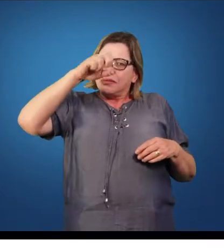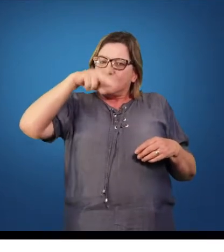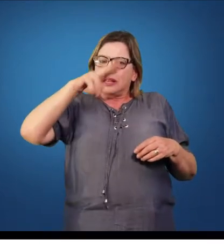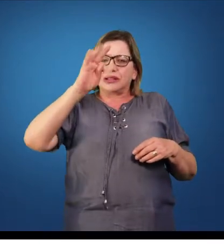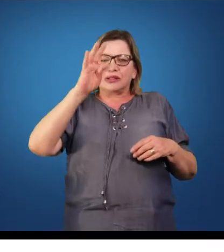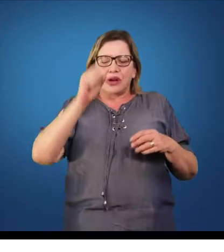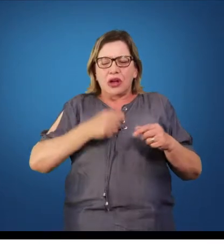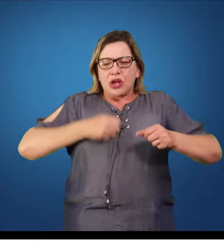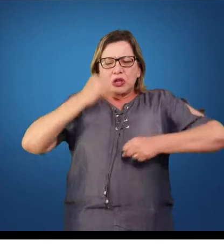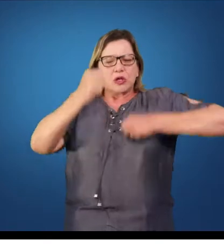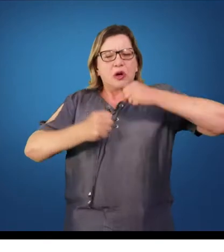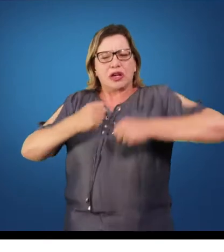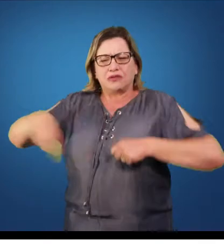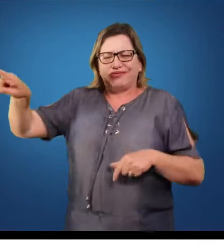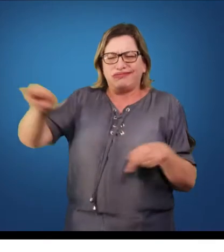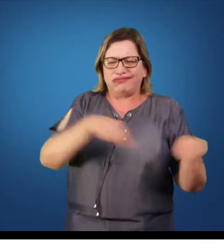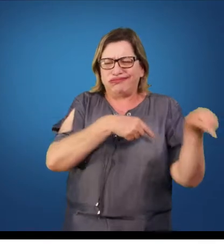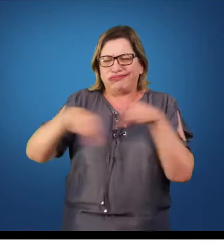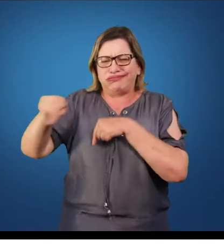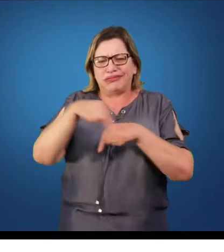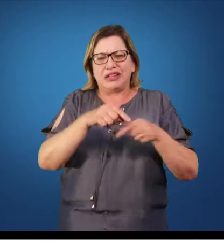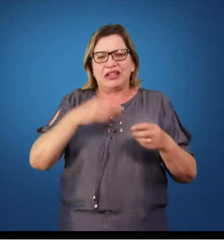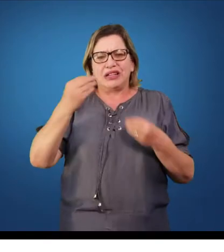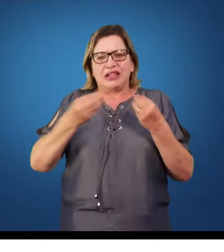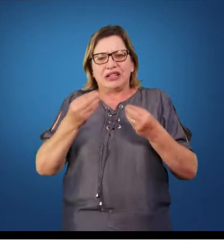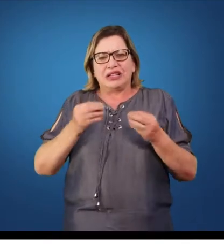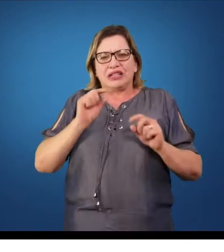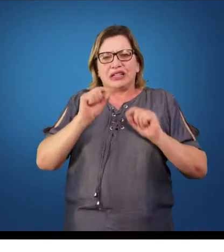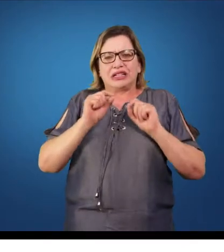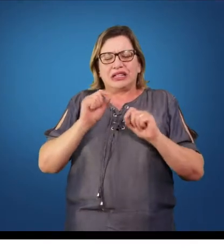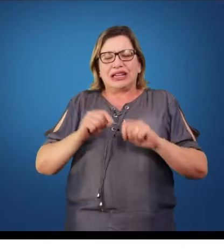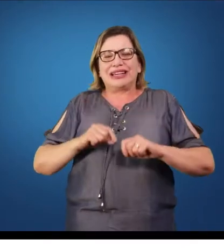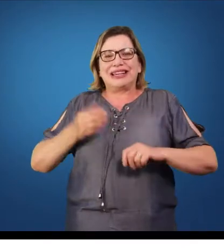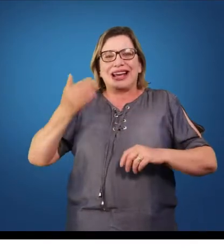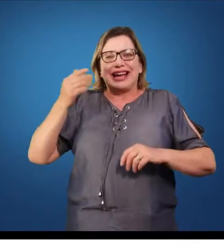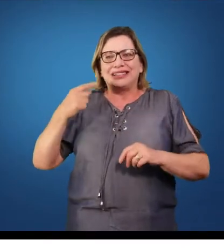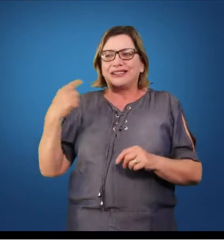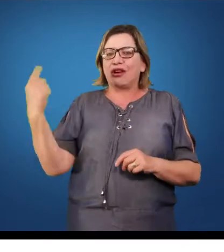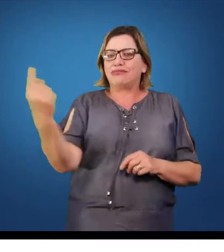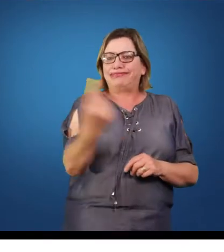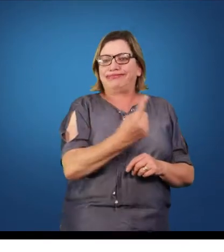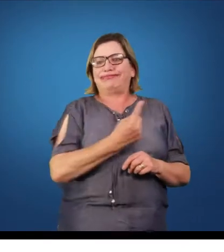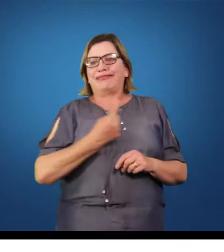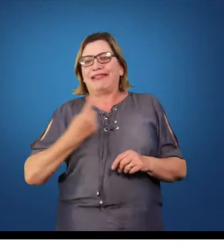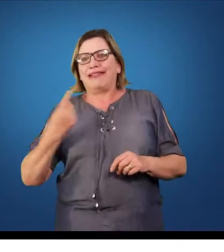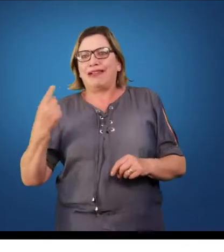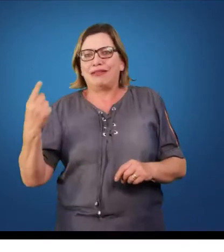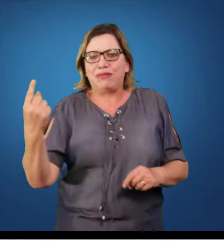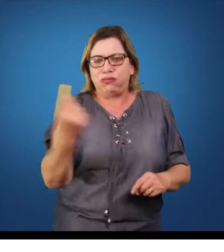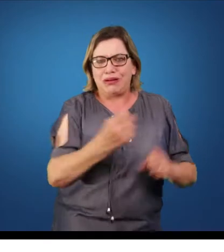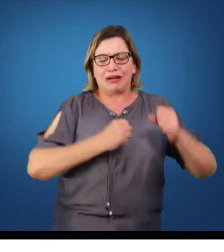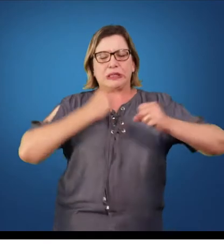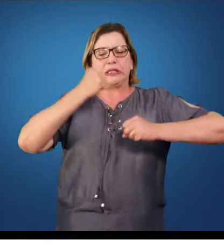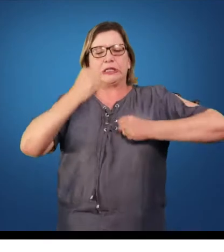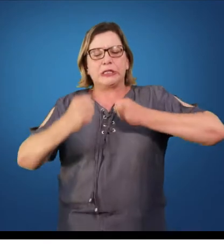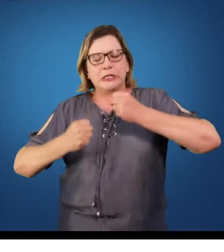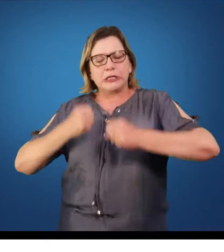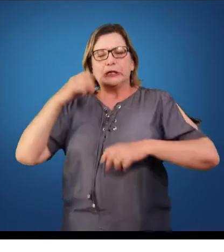Corre pra lá, vem pra cá! Quem é do tempo das voltas em volta da quadra para